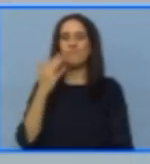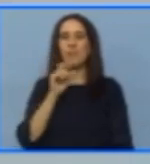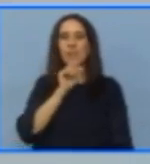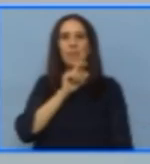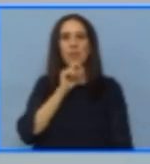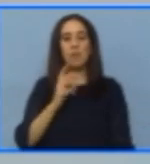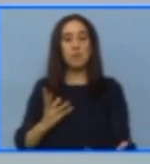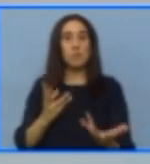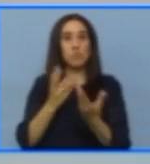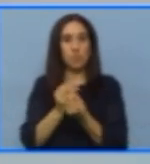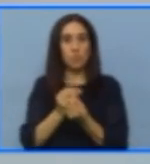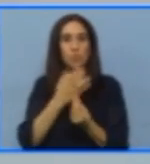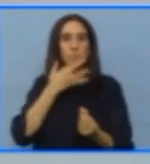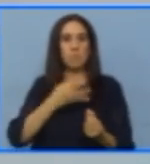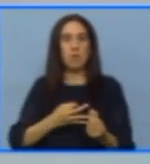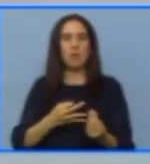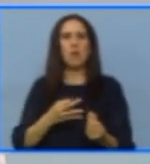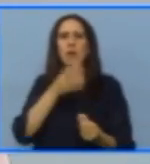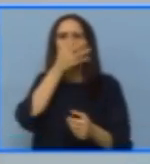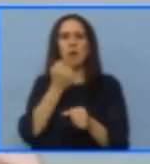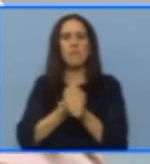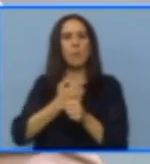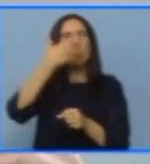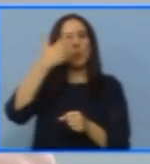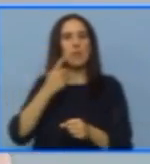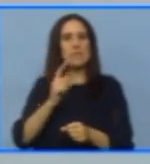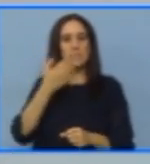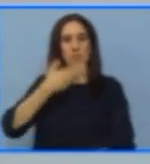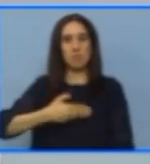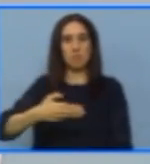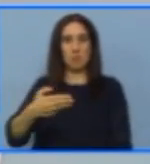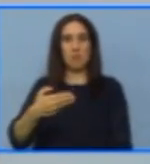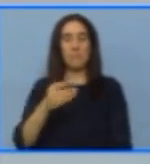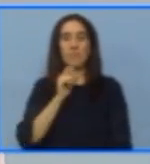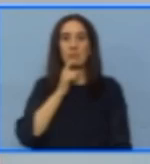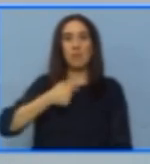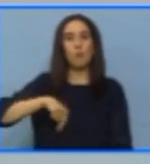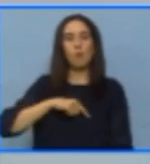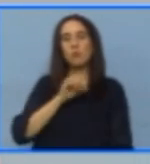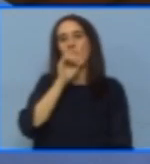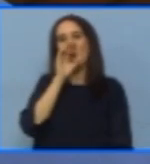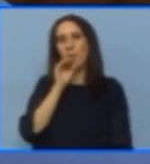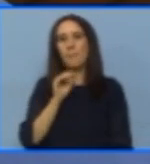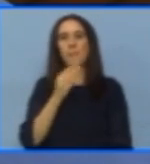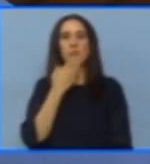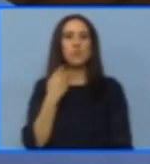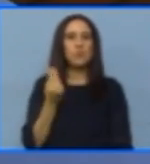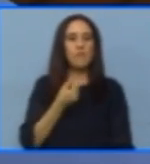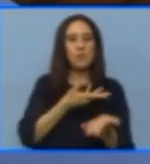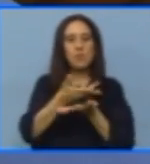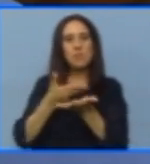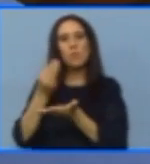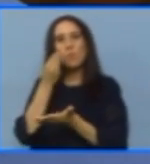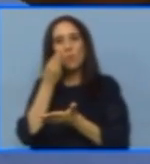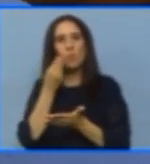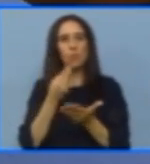oportunidade de nos juntarmos todos, não numa atividade de um dia só, mas numa semana, e podermos ver como é que interagimos com os jovens e como é que eles